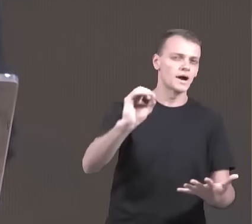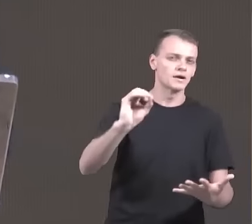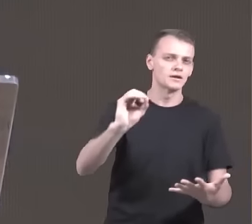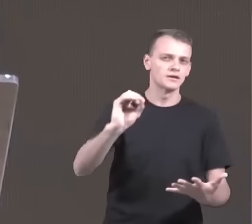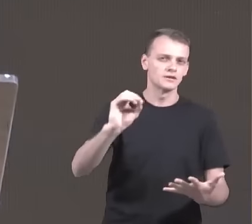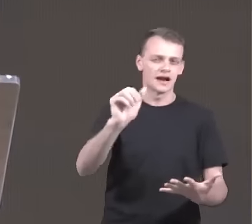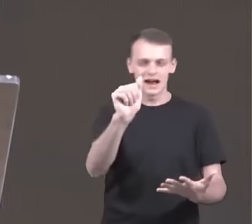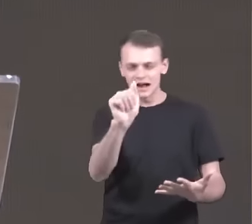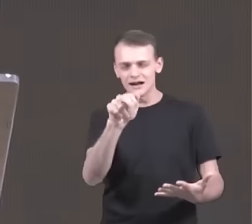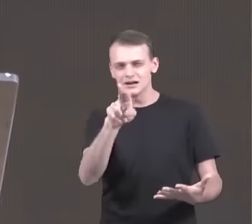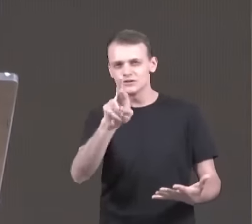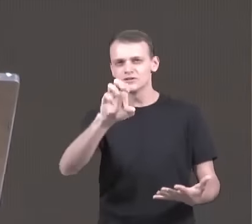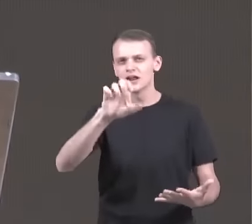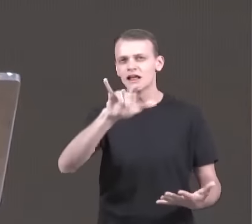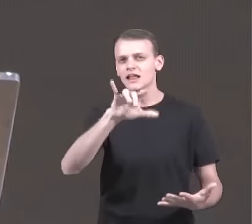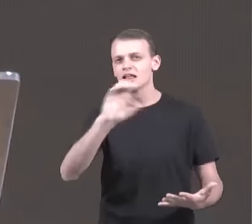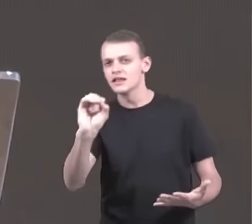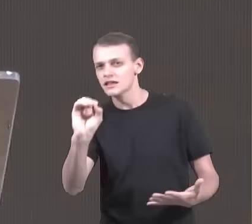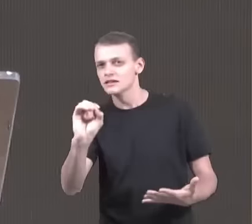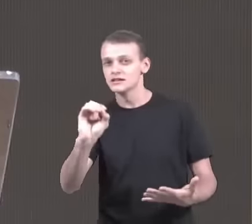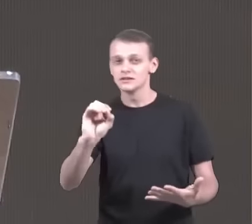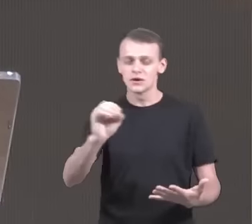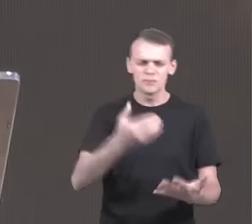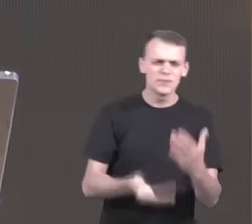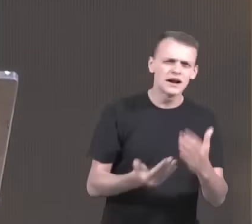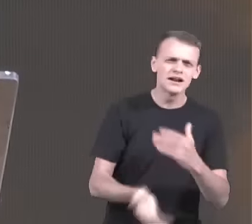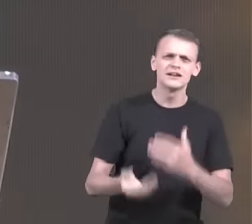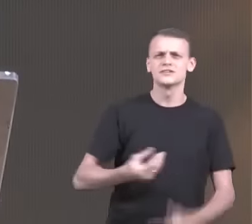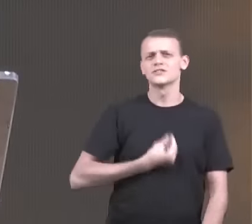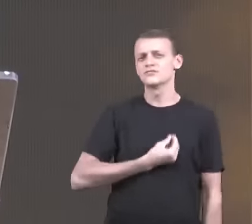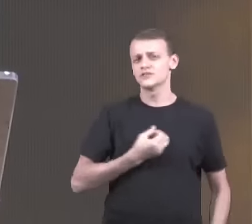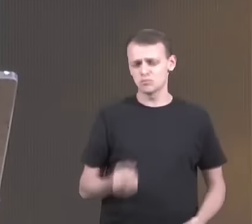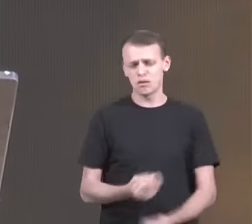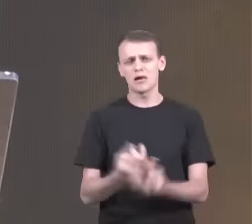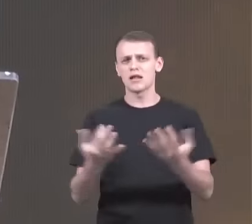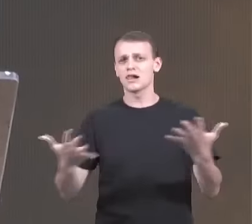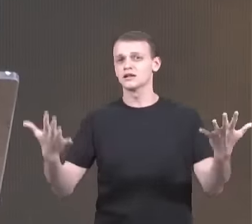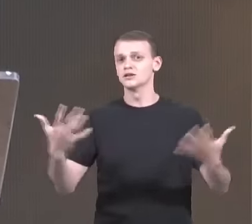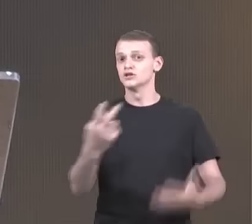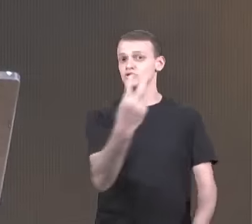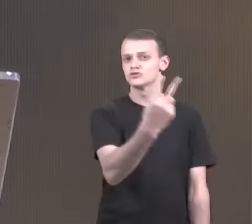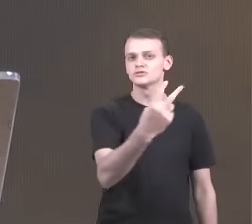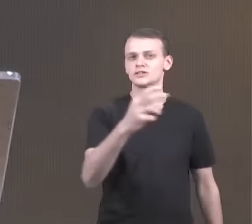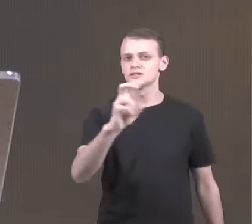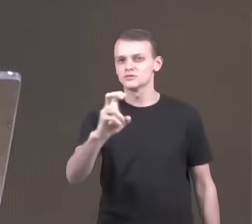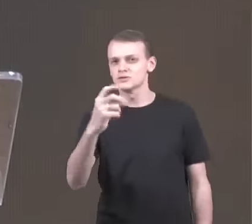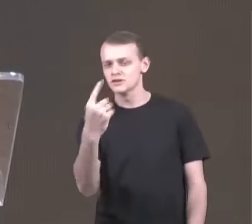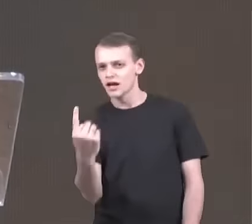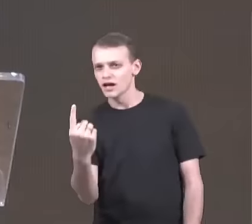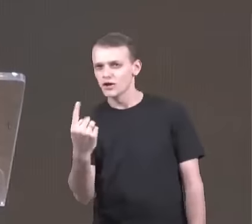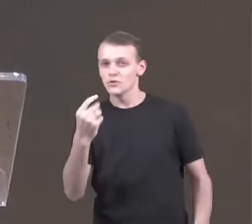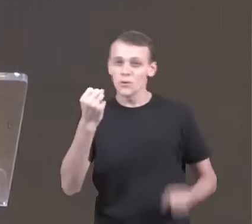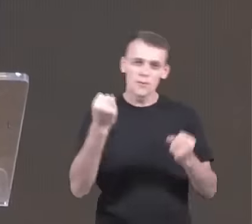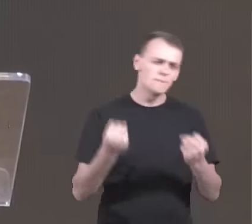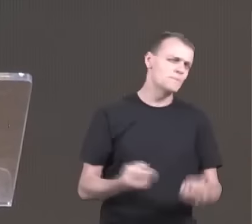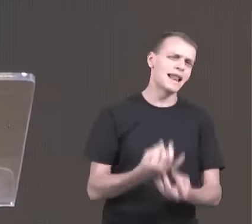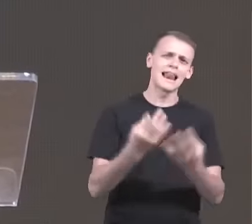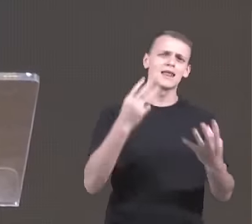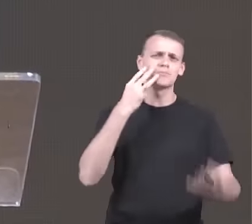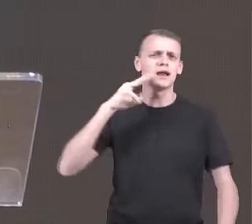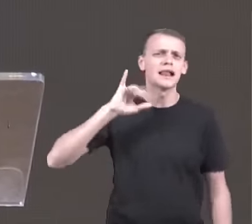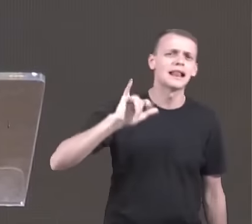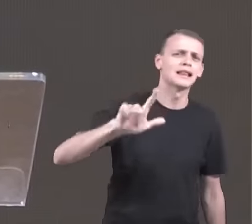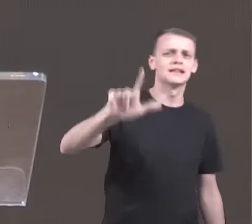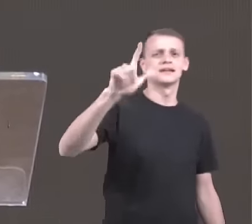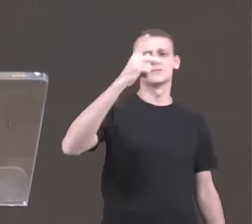15 anos que ceifaram milhares de vidas. No ano 251, mais alguns milhares de pessoas